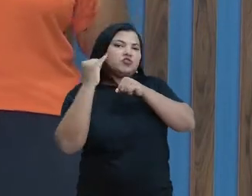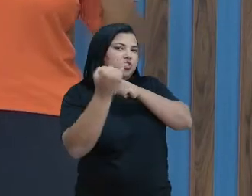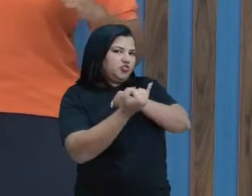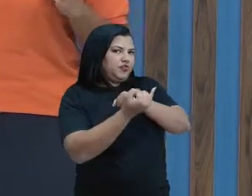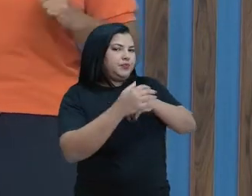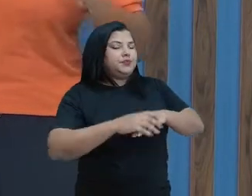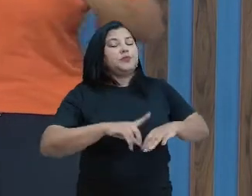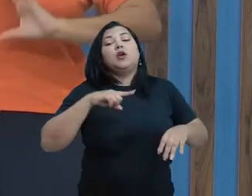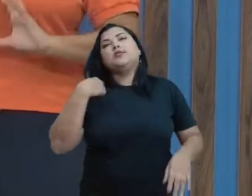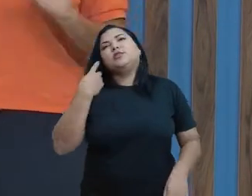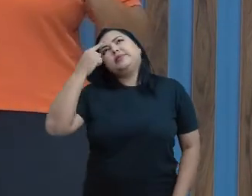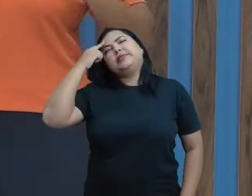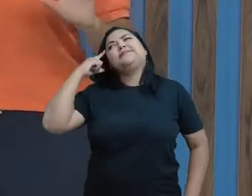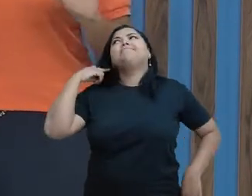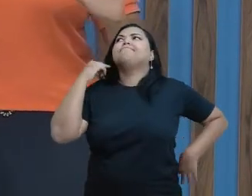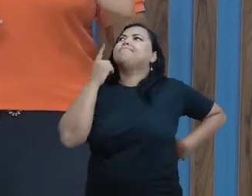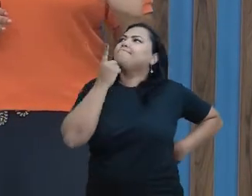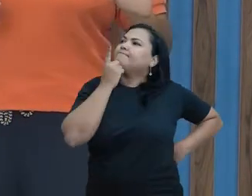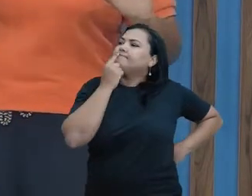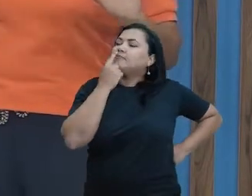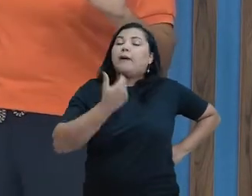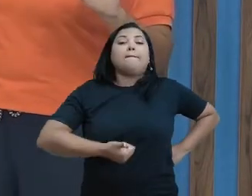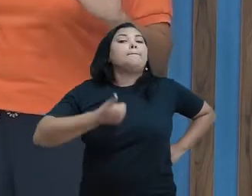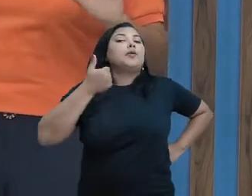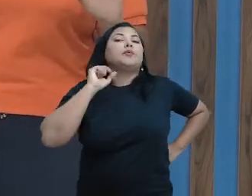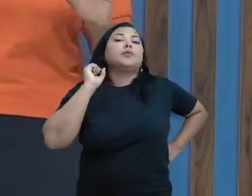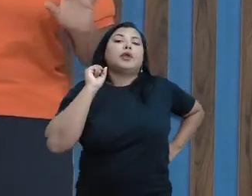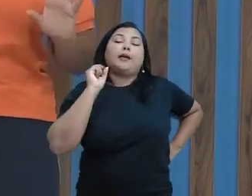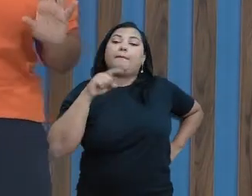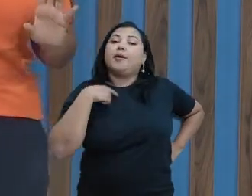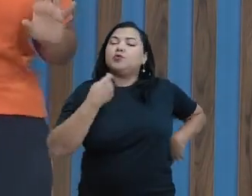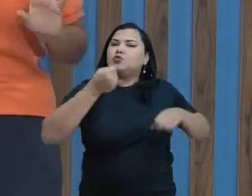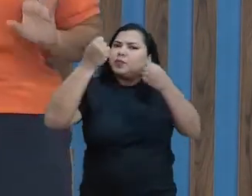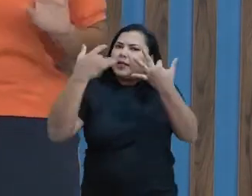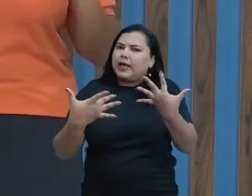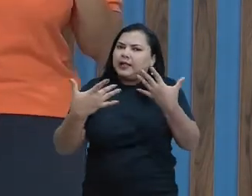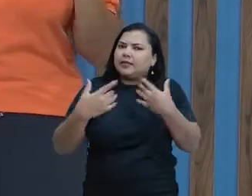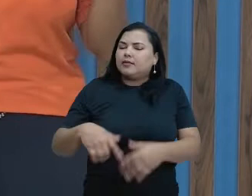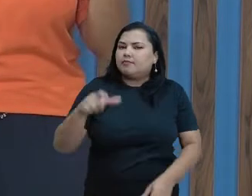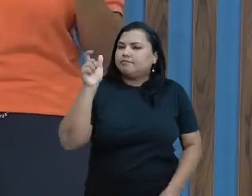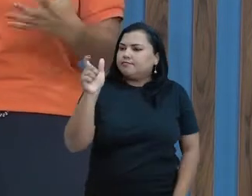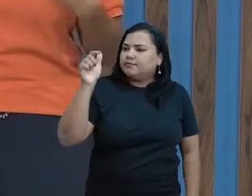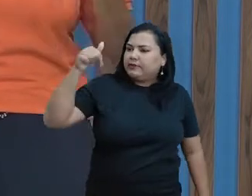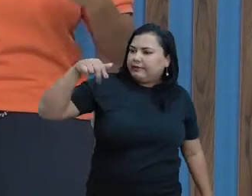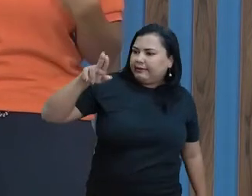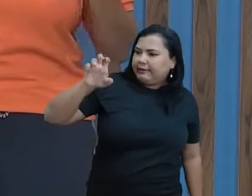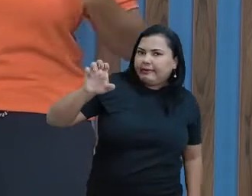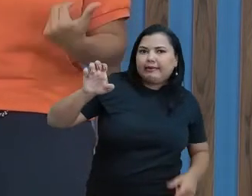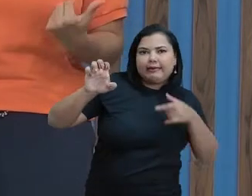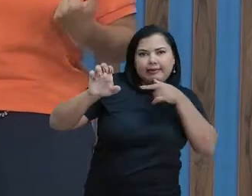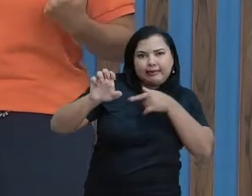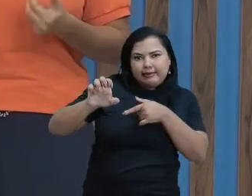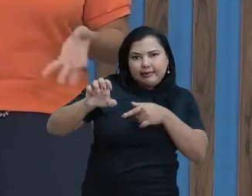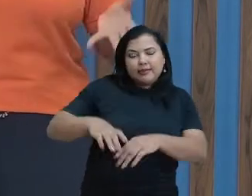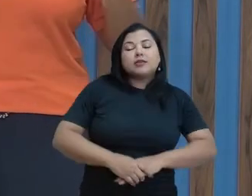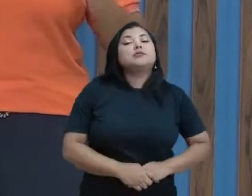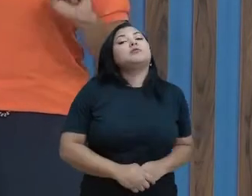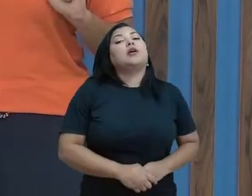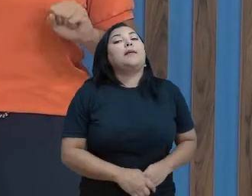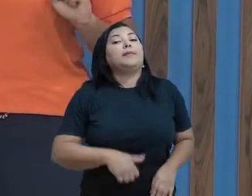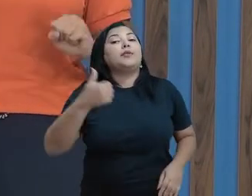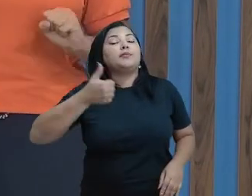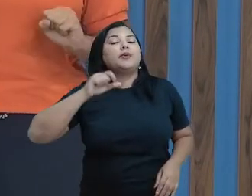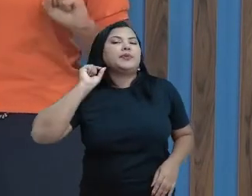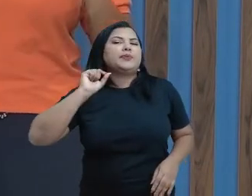Antes da gente pensar, a gente precisa primeiro pensar. Para a gente falar da palavra que na oração subordinada adjetiva, a gente tem que